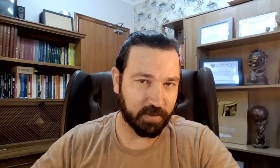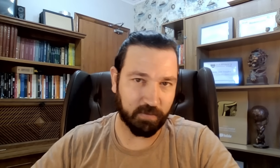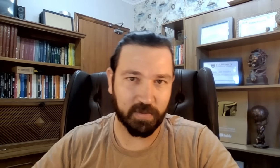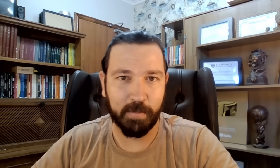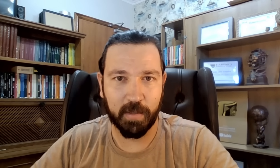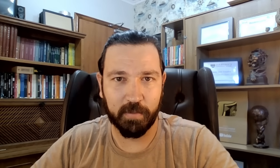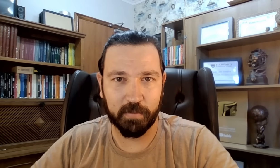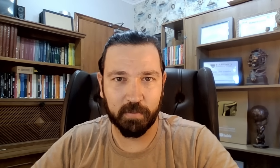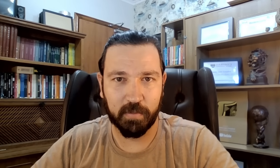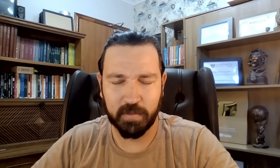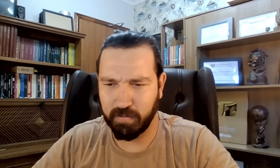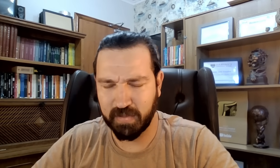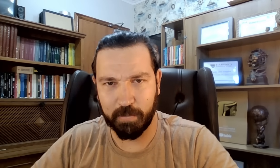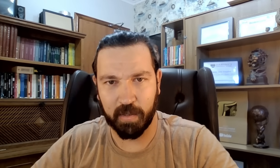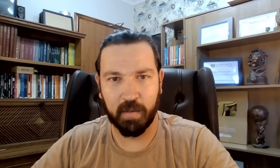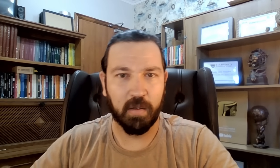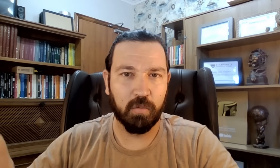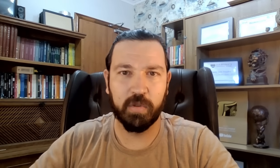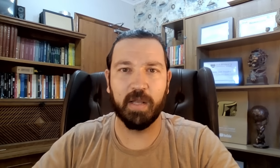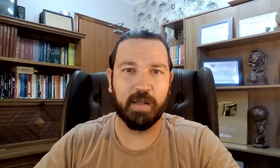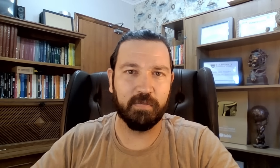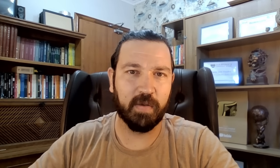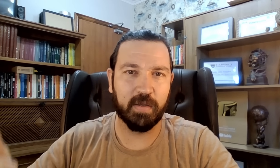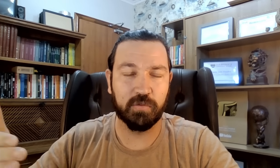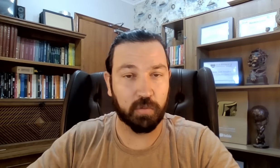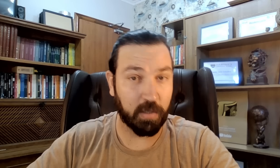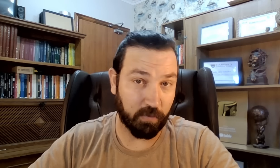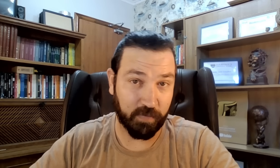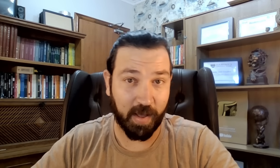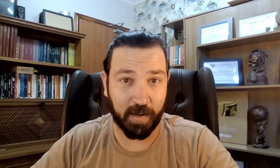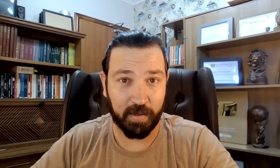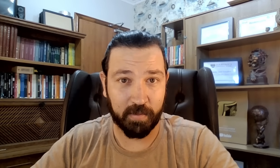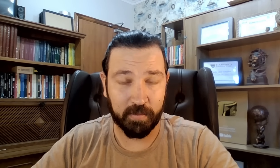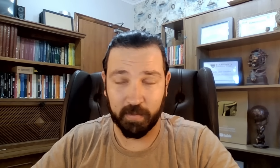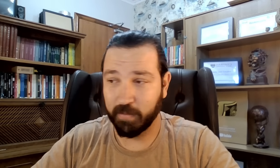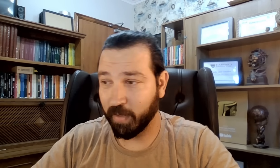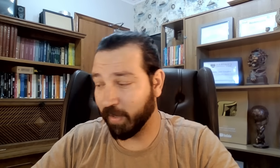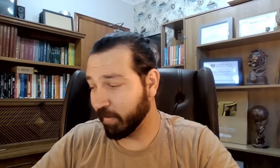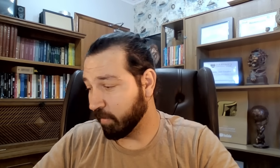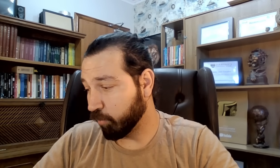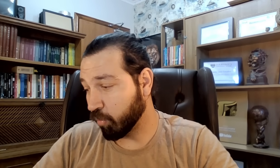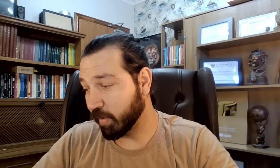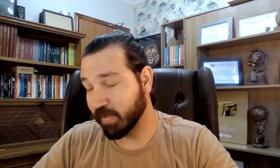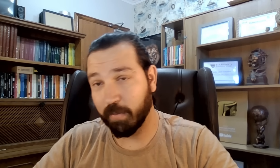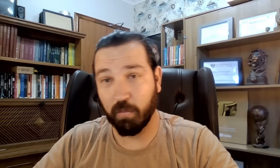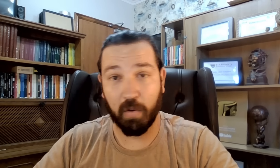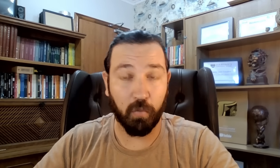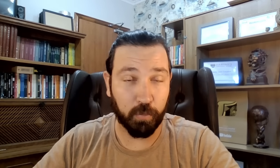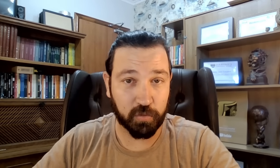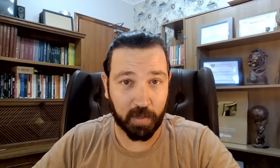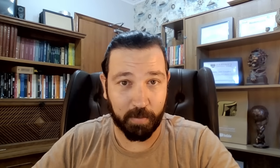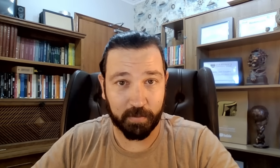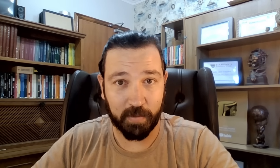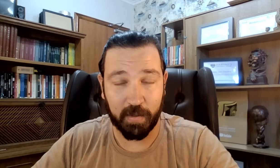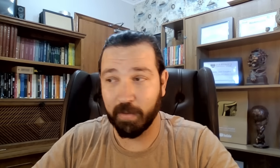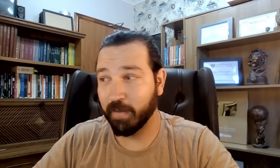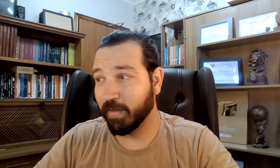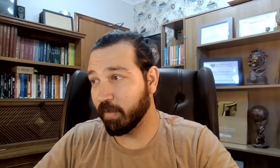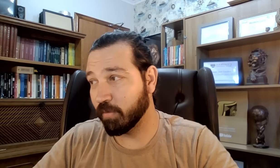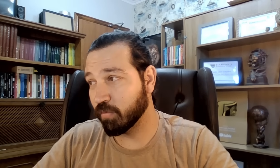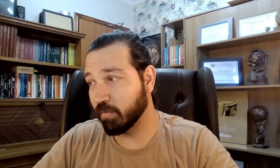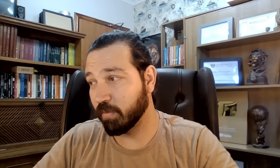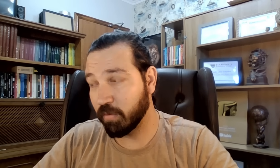aí sim você vai saber você vai saber o que Ele defende o que ele fala tá procura saber qual foi o posicionamento